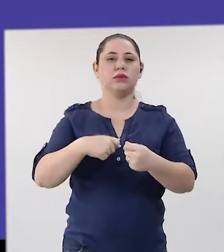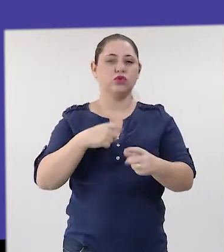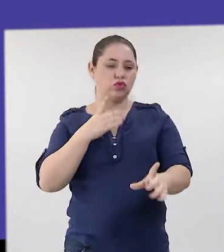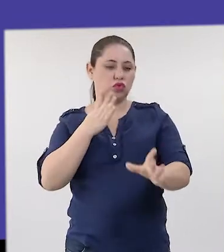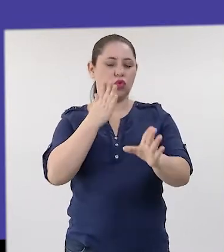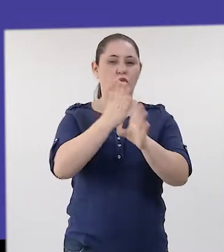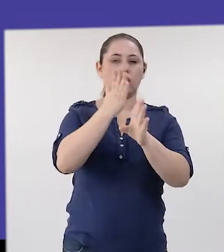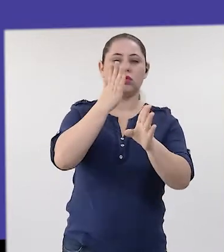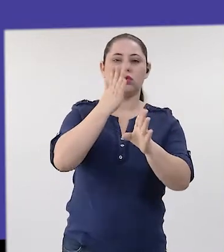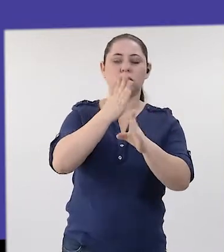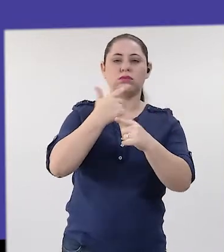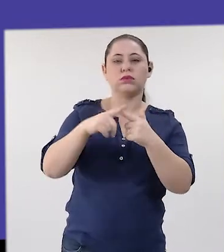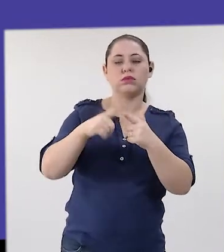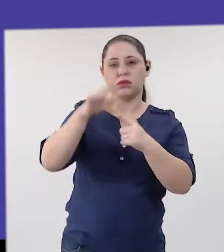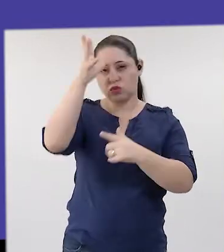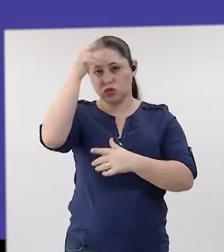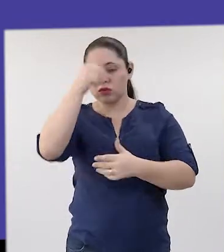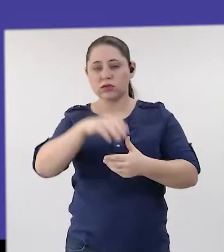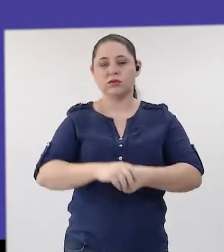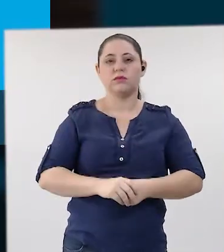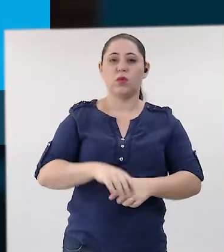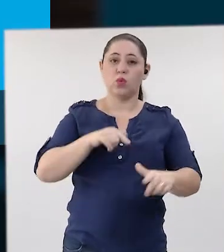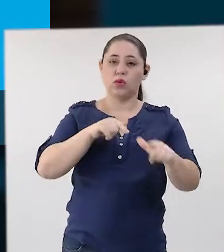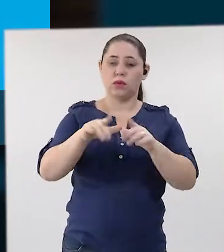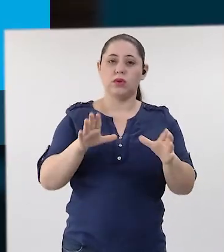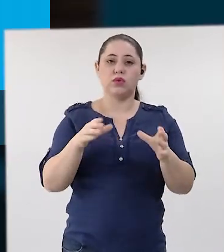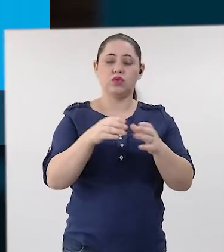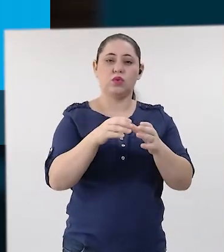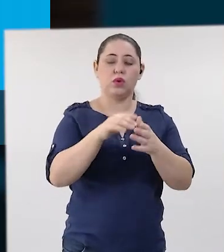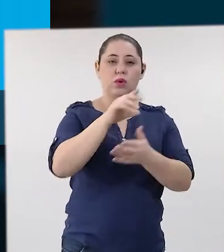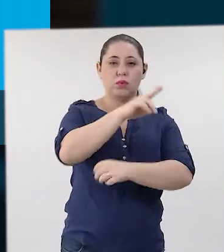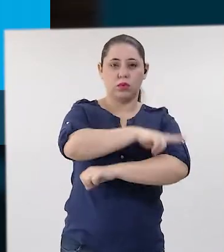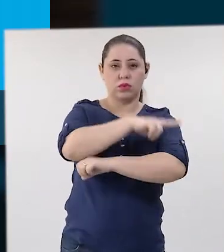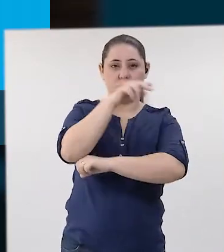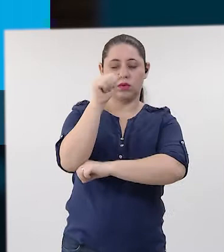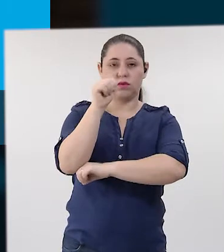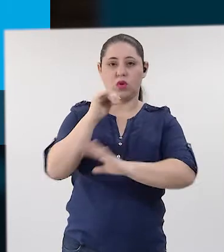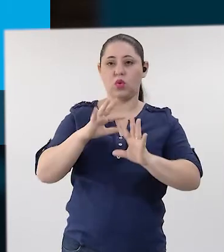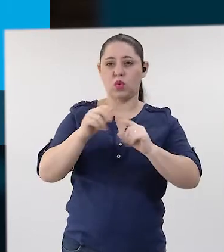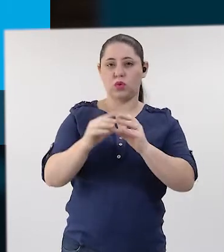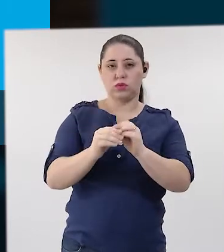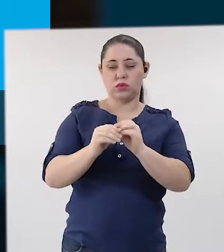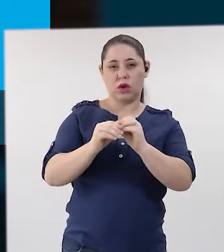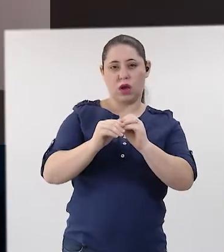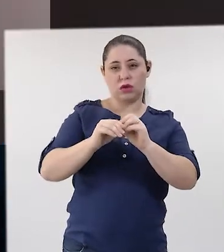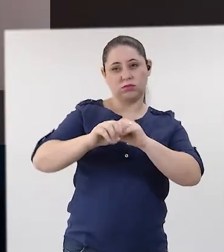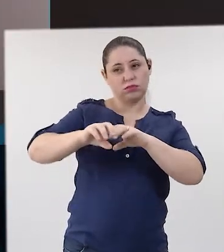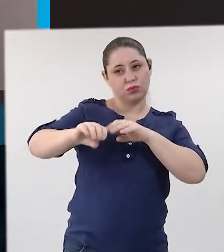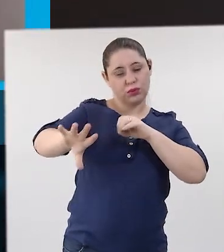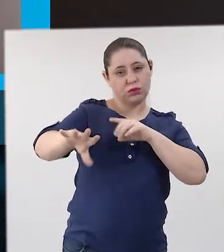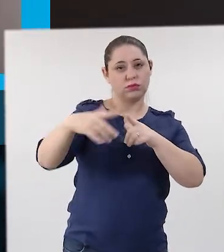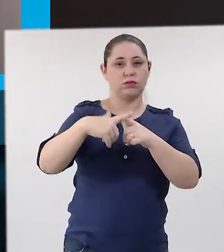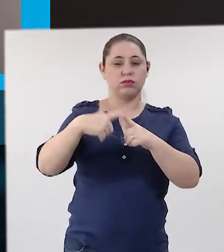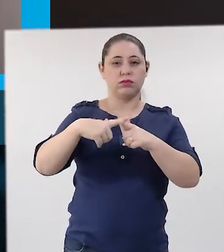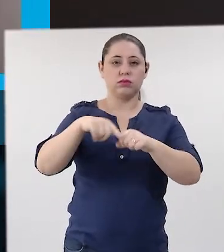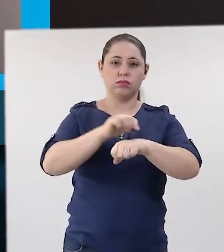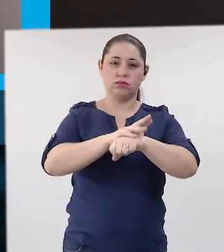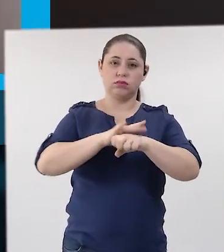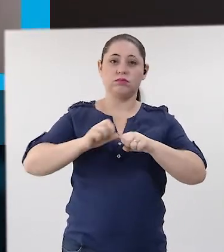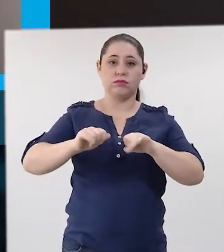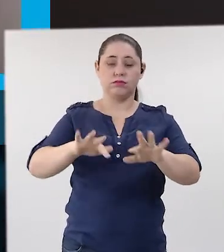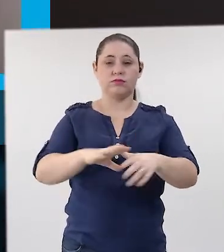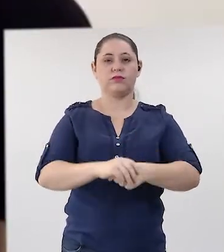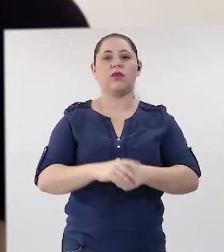de identificar problemas e propor soluções. Os trabalhos da equipe de Nova Andradina foram todos à distância, em razão